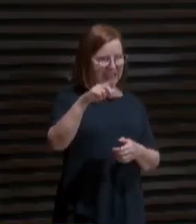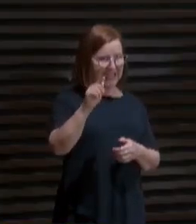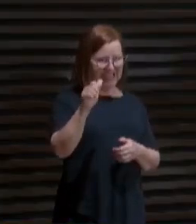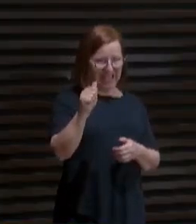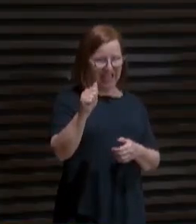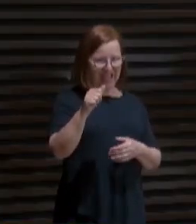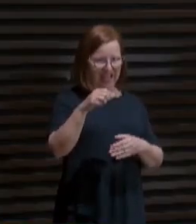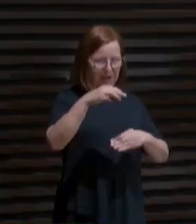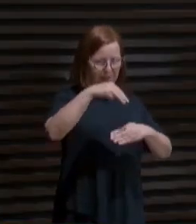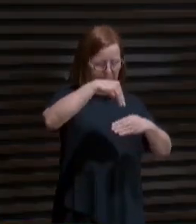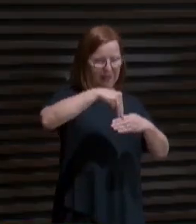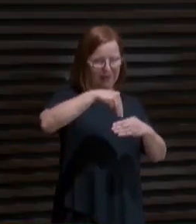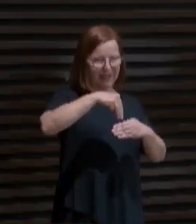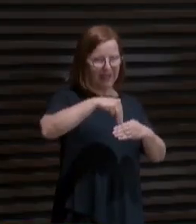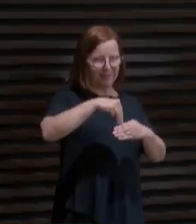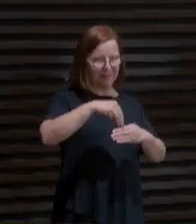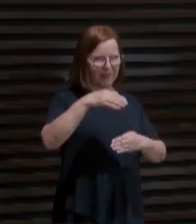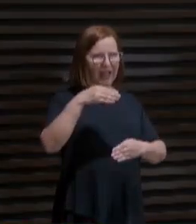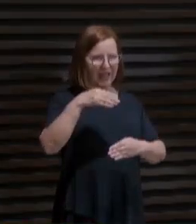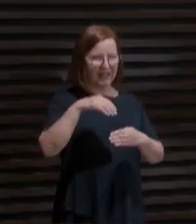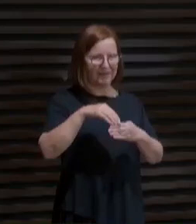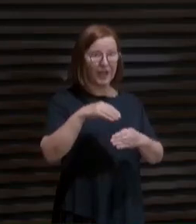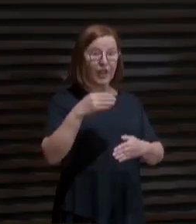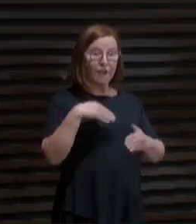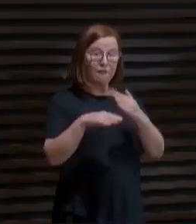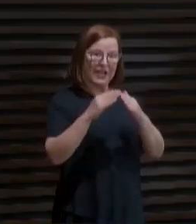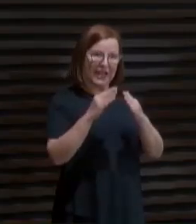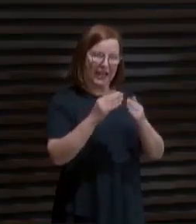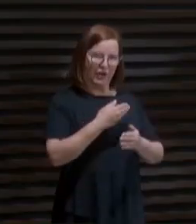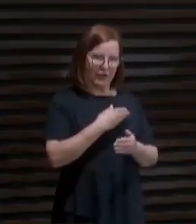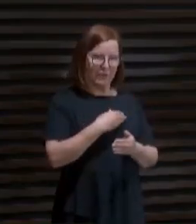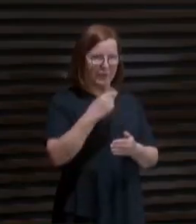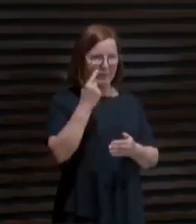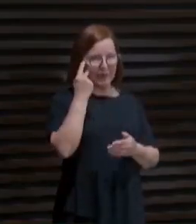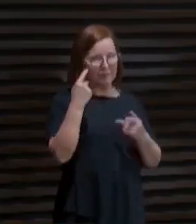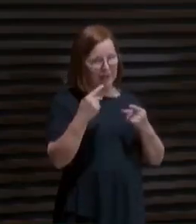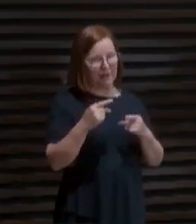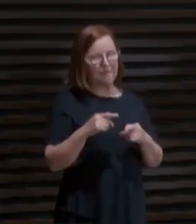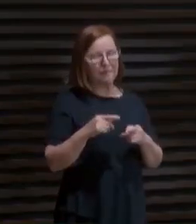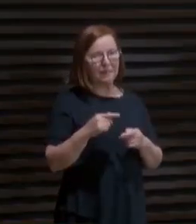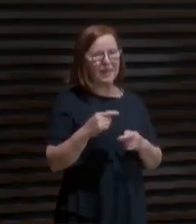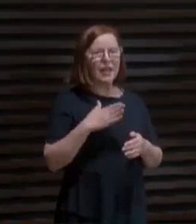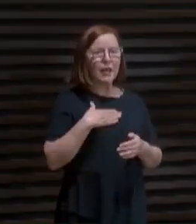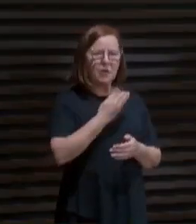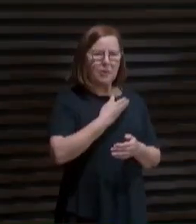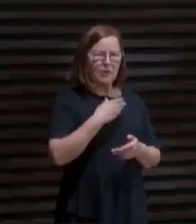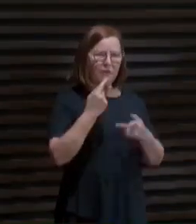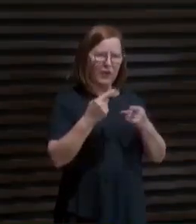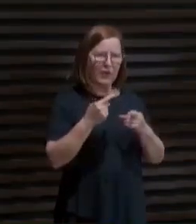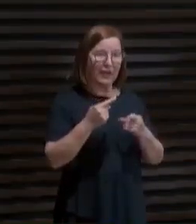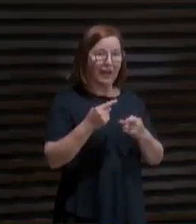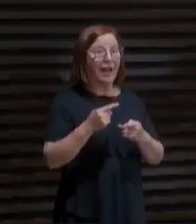E o amigo disse assim: pastor, tem um pregador aqui na praça que faz milagres,